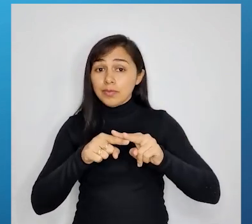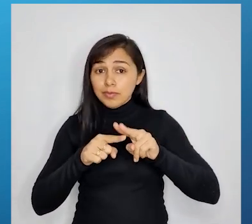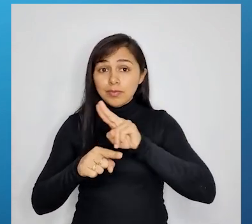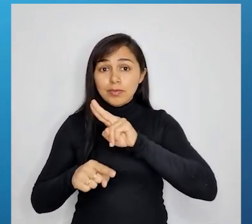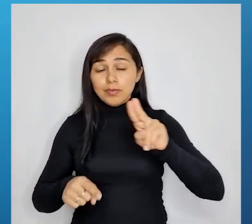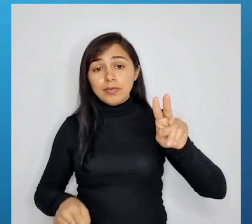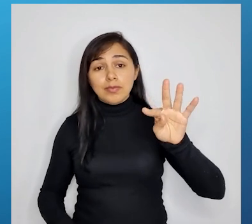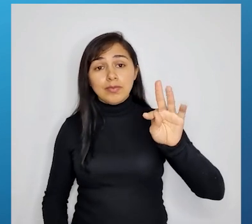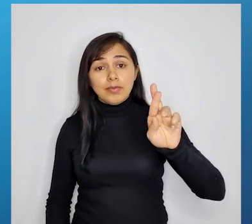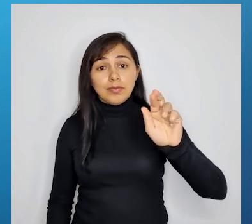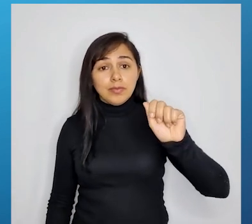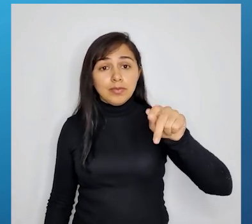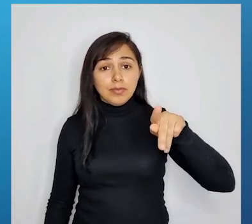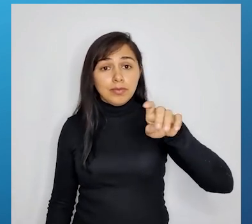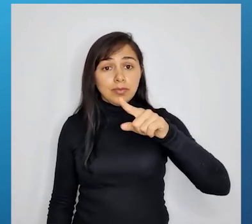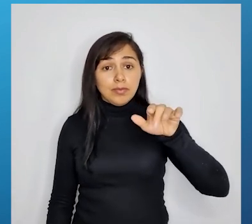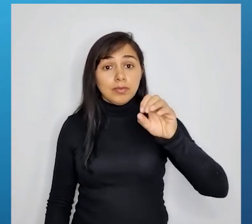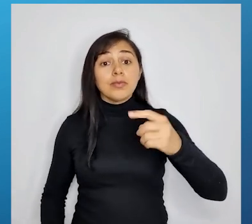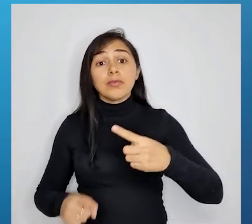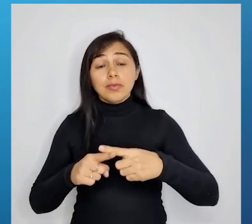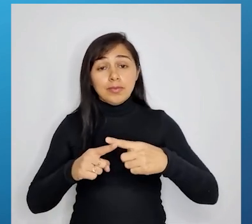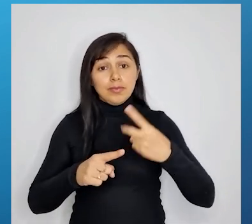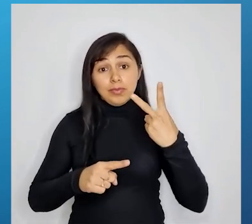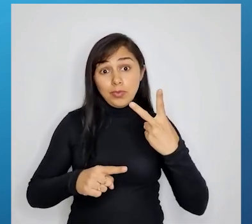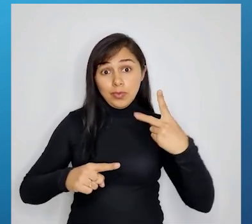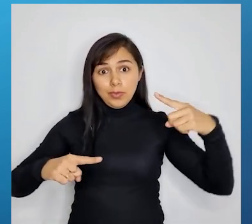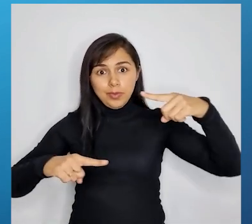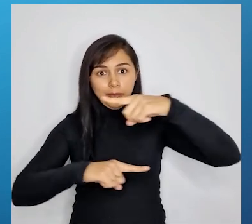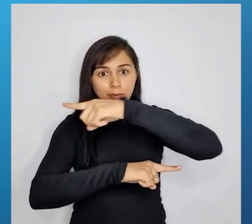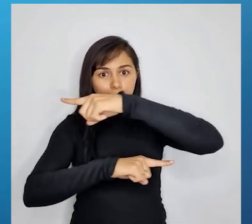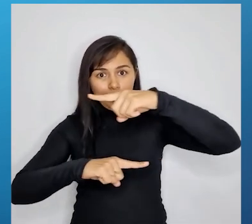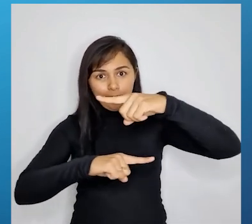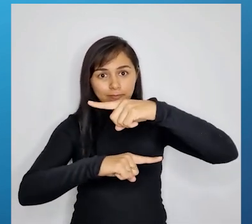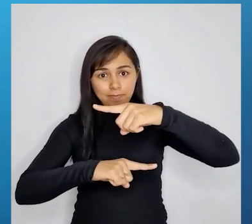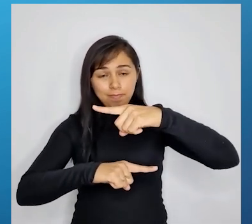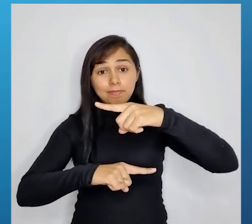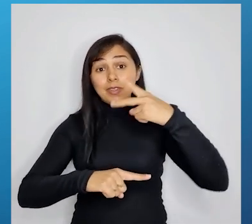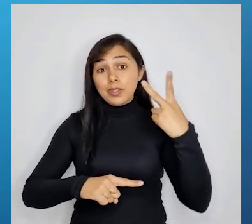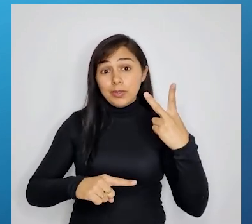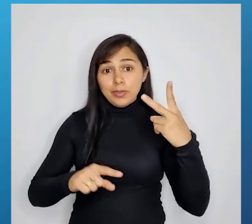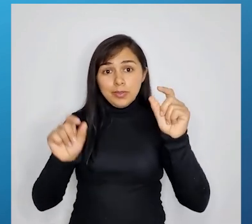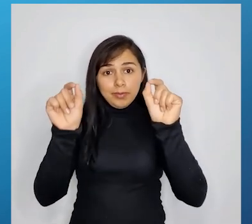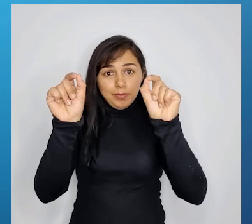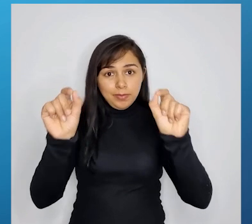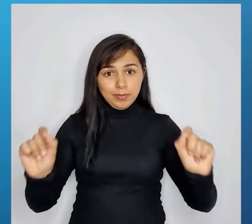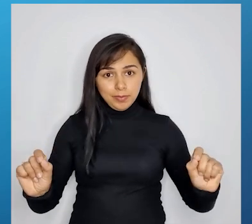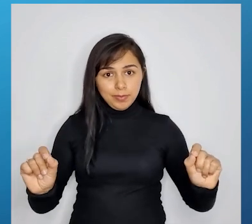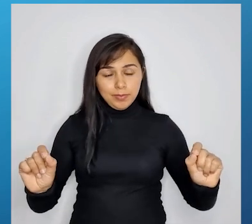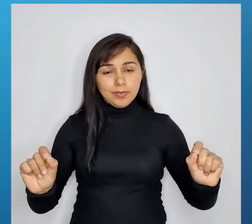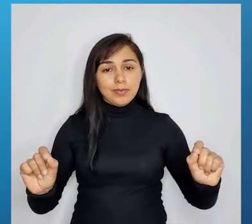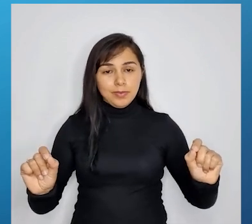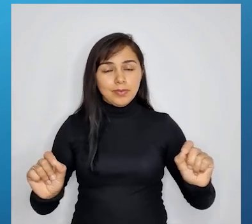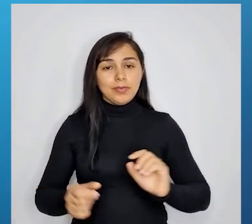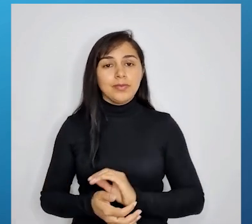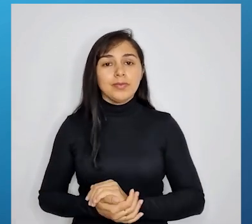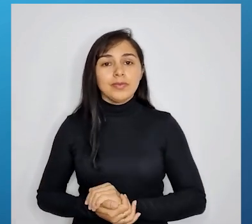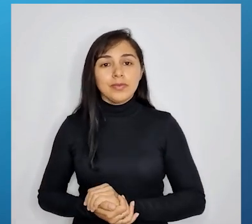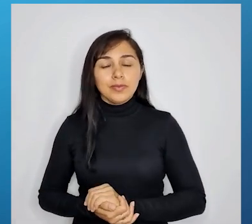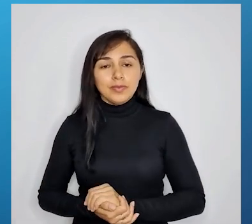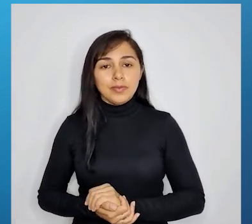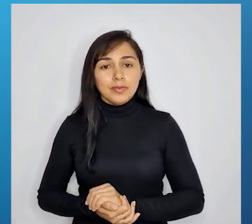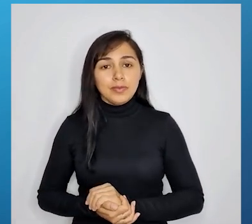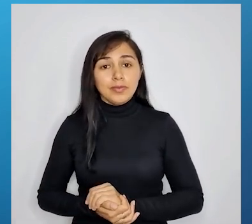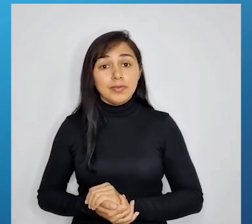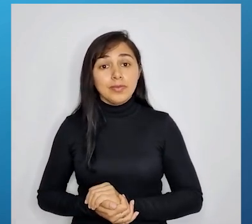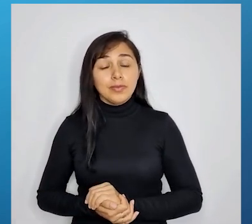aí dois lados paralelos, né? A gente pode dizer que ele é um trapézio. Os lados paralelos são